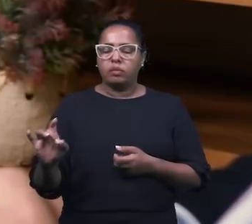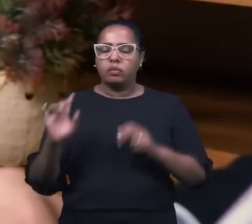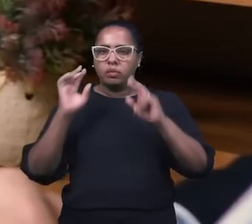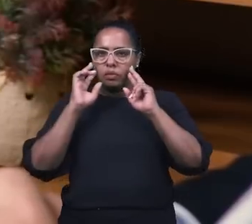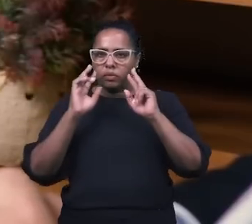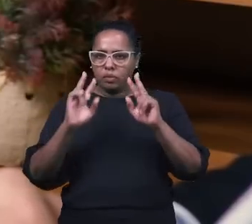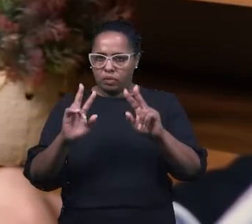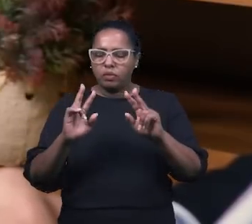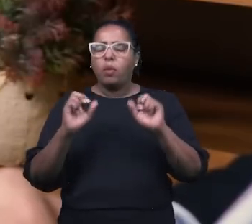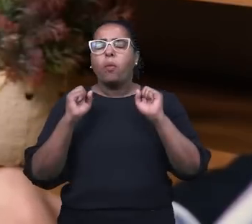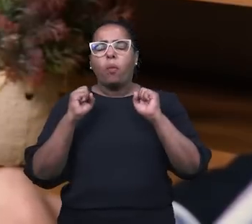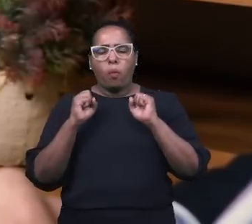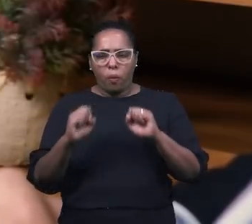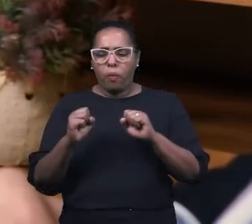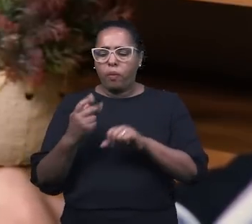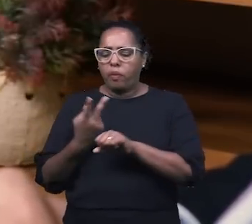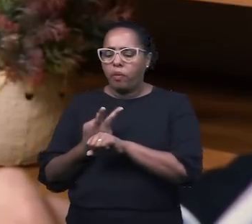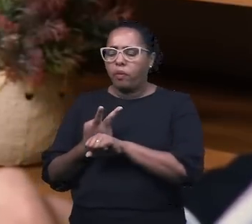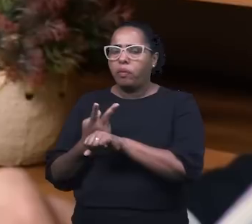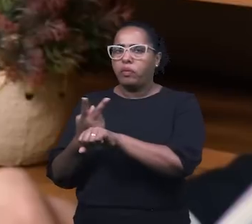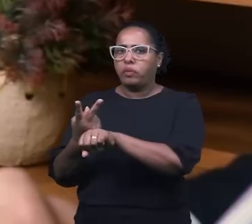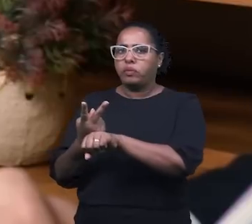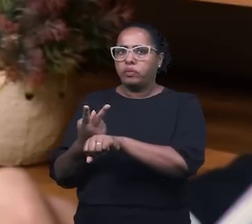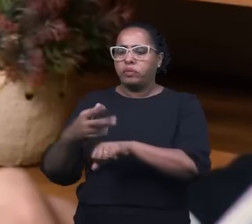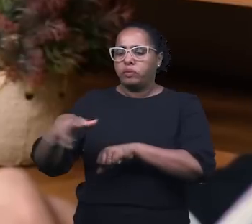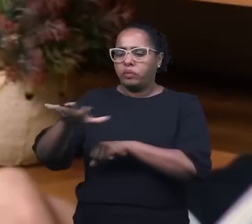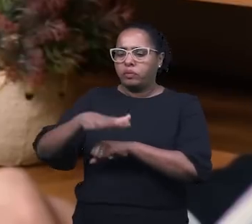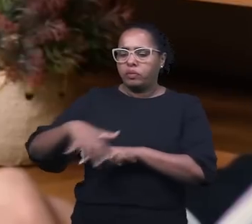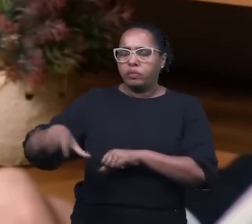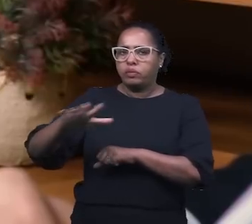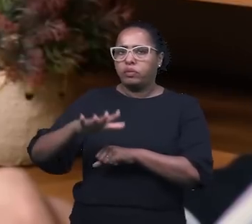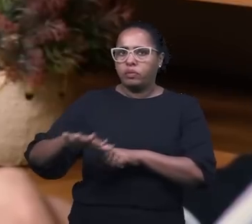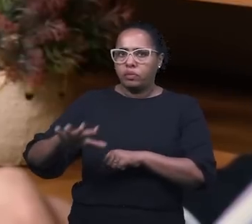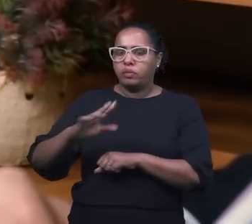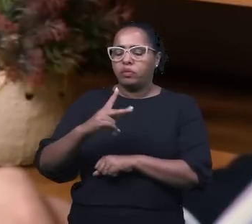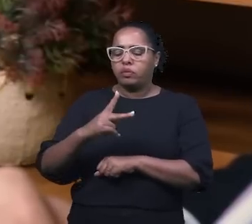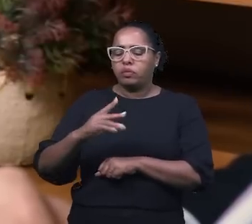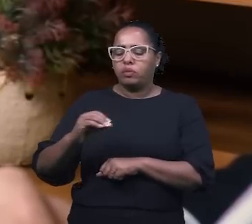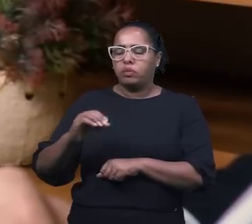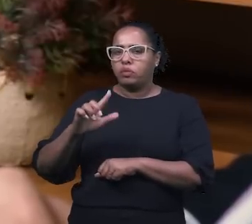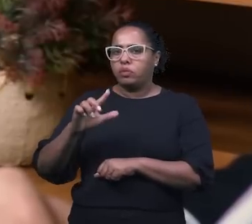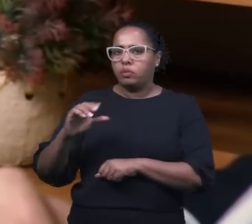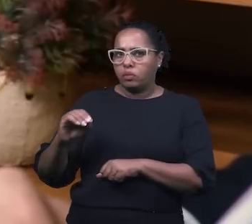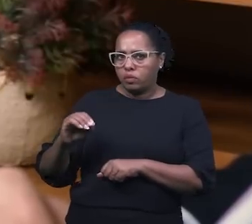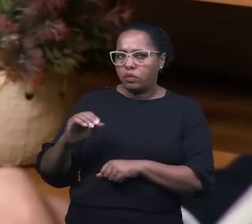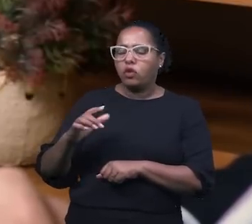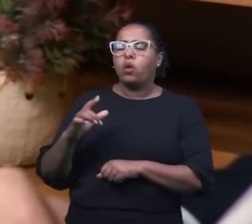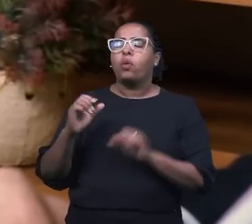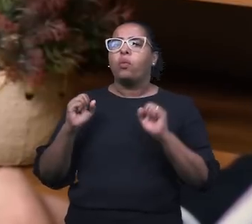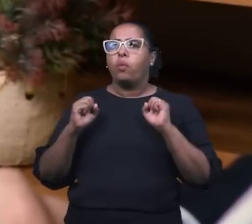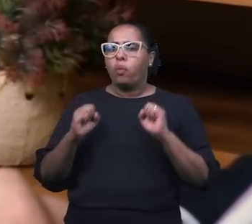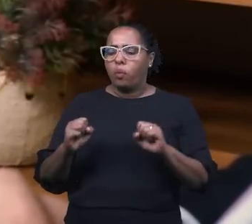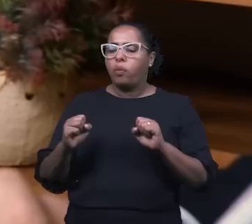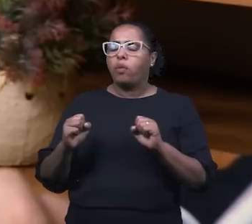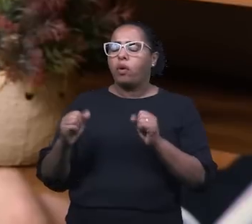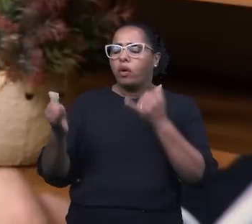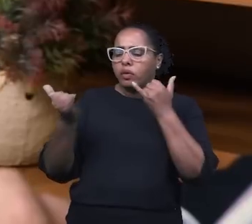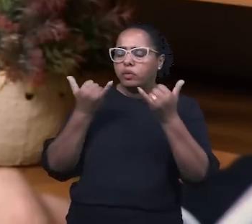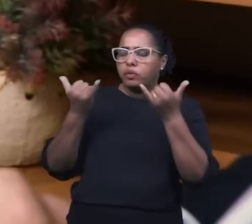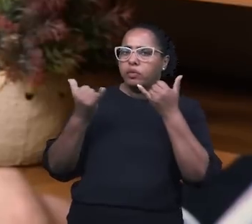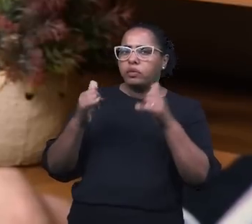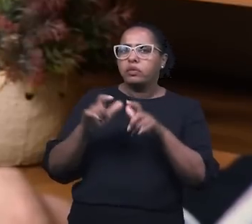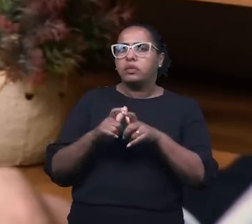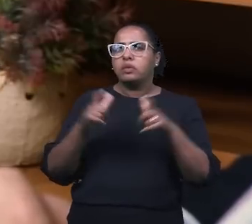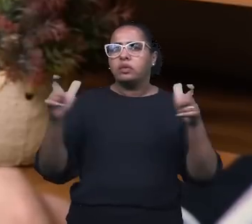estão assistindo, podem procurar a sua área, o seu polo e procurar a informação.